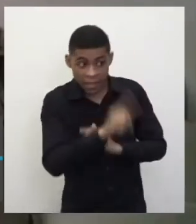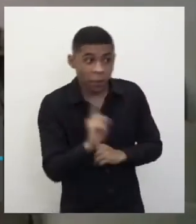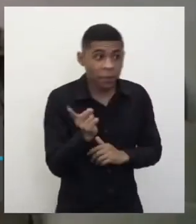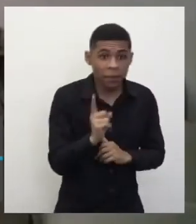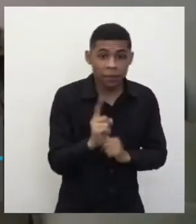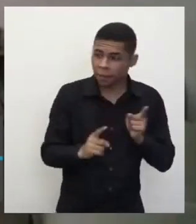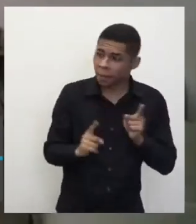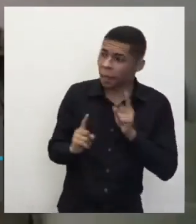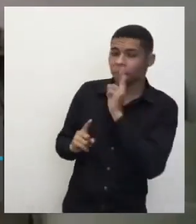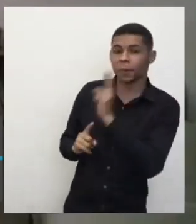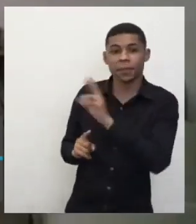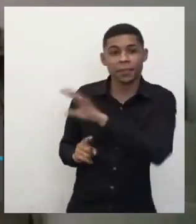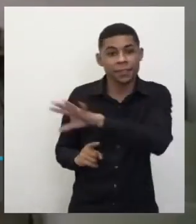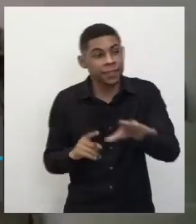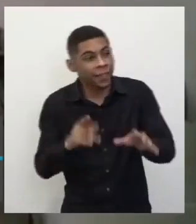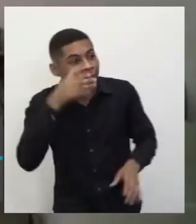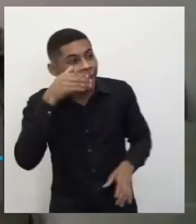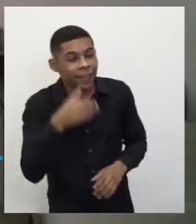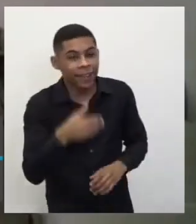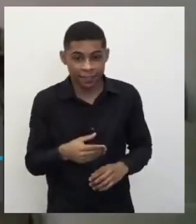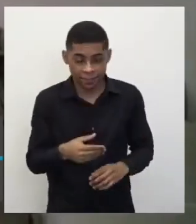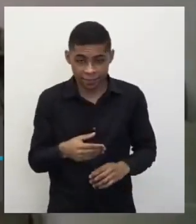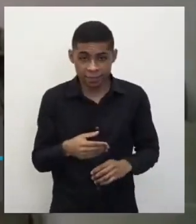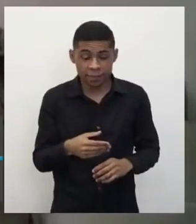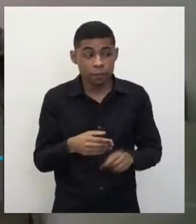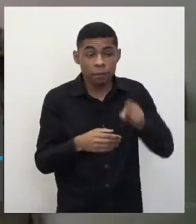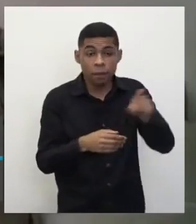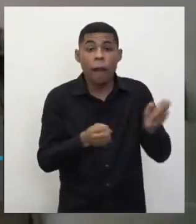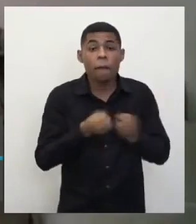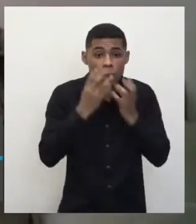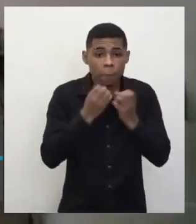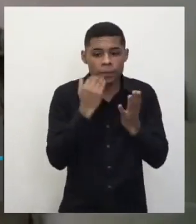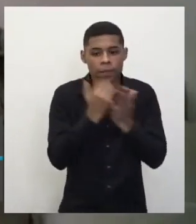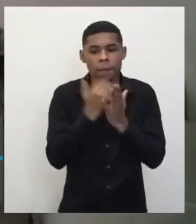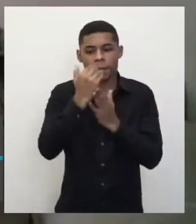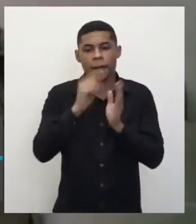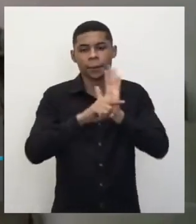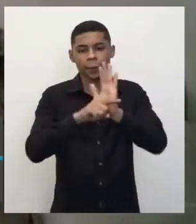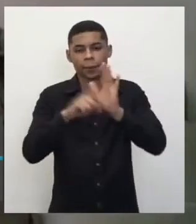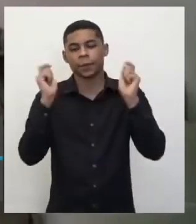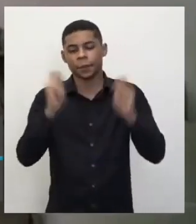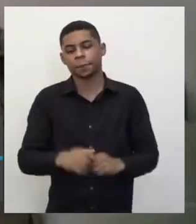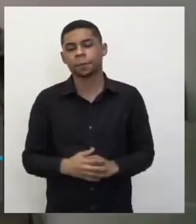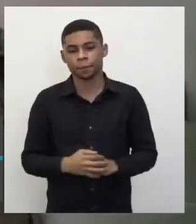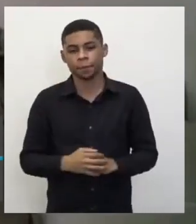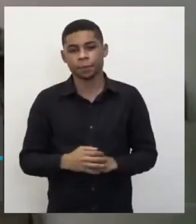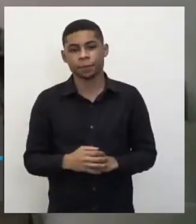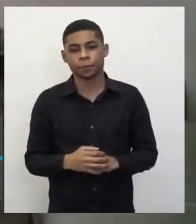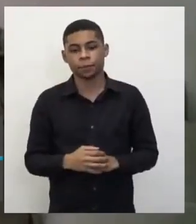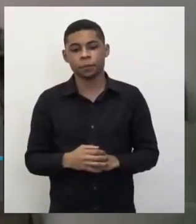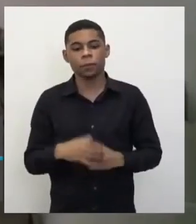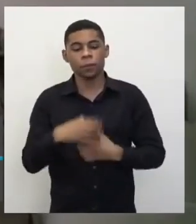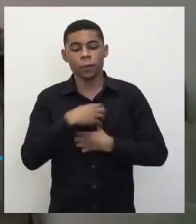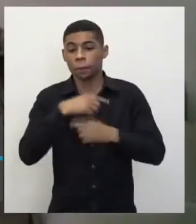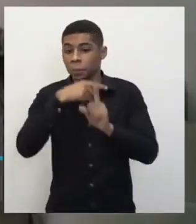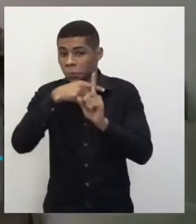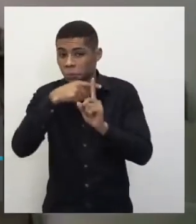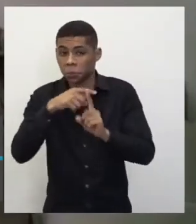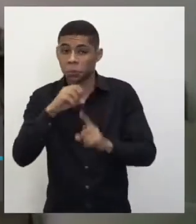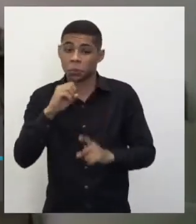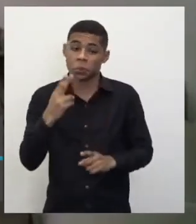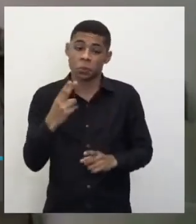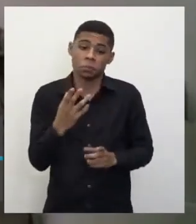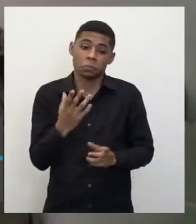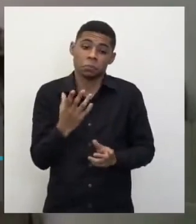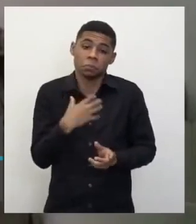sempre vai trazer, sempre vai agregar informações, certo? Ou de forma expositiva, ou de